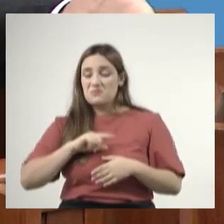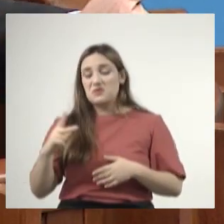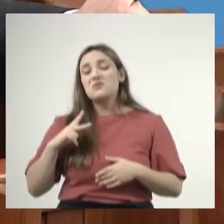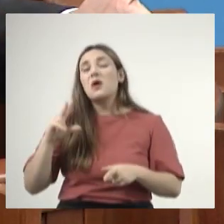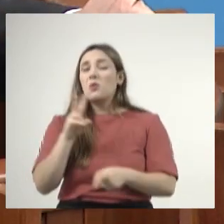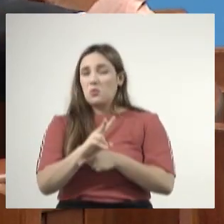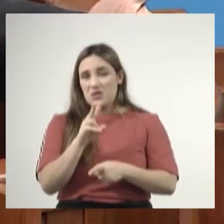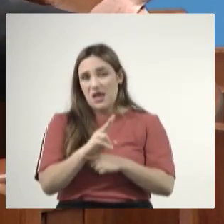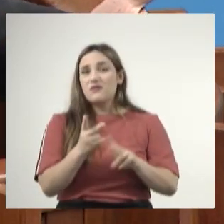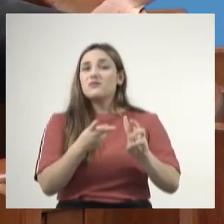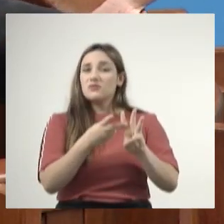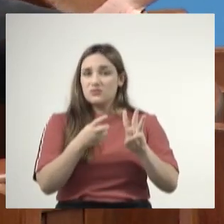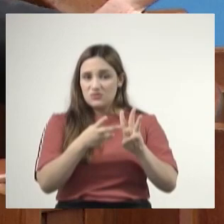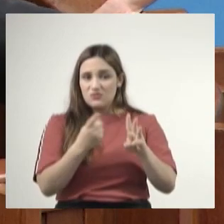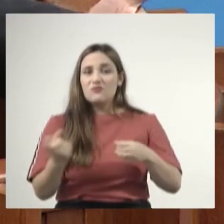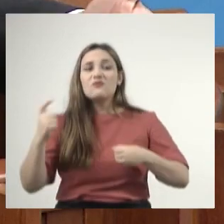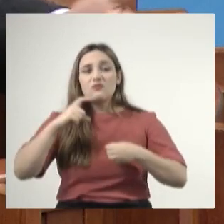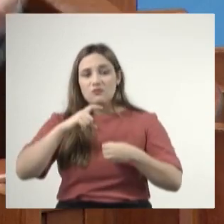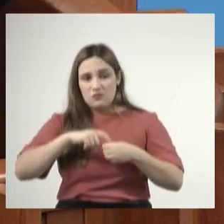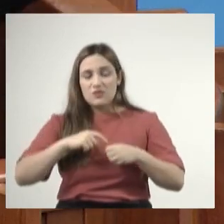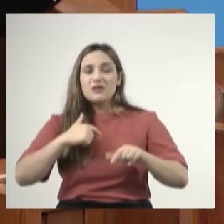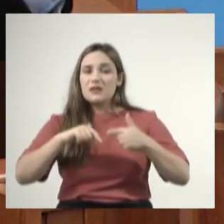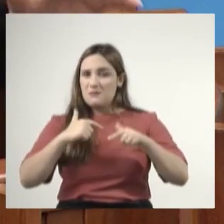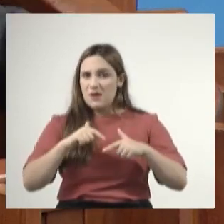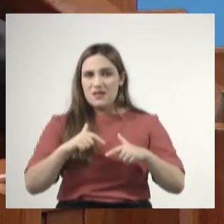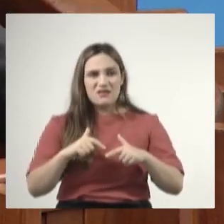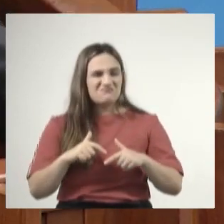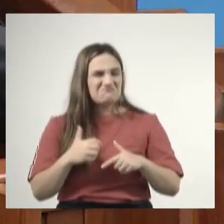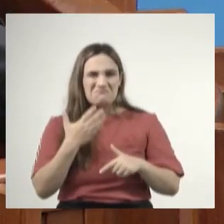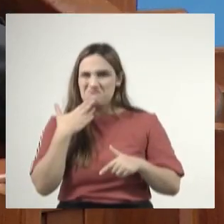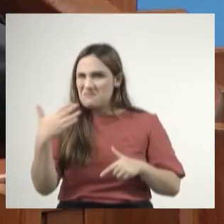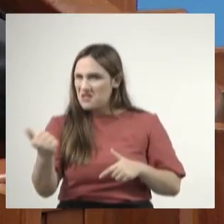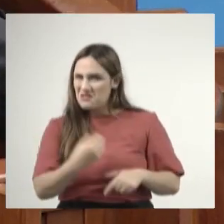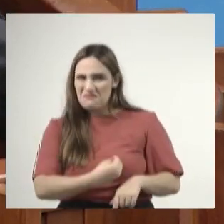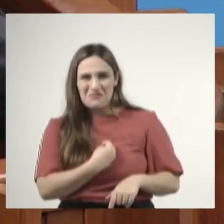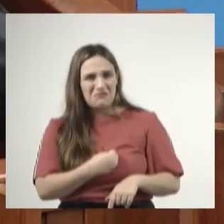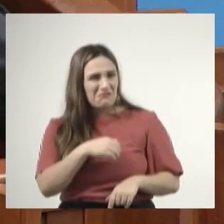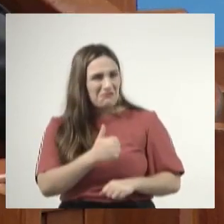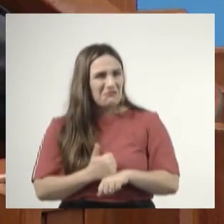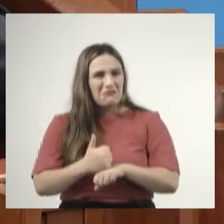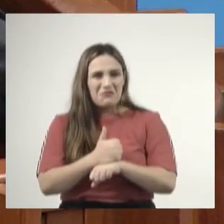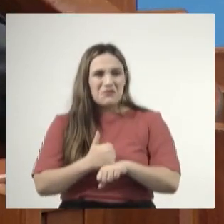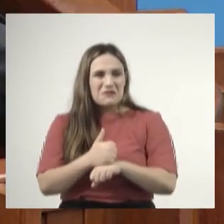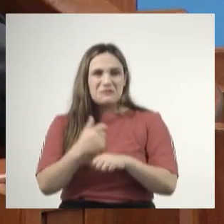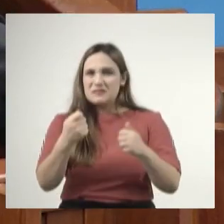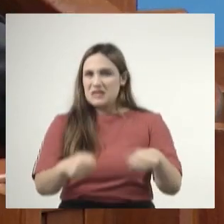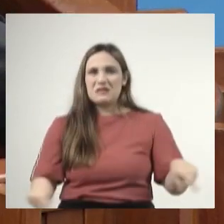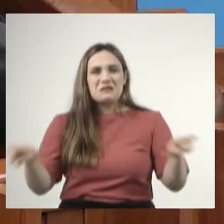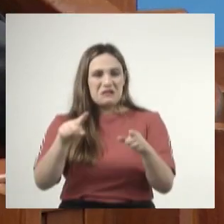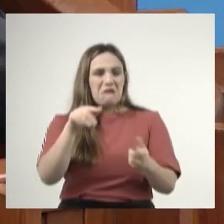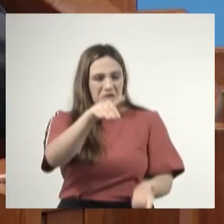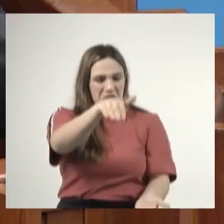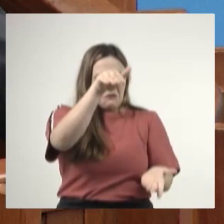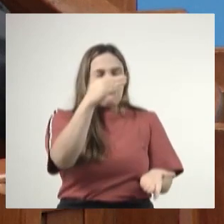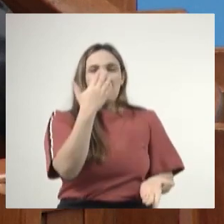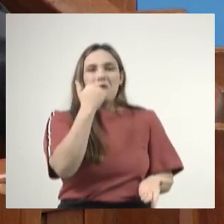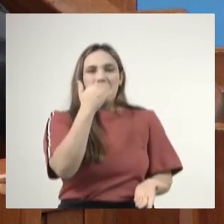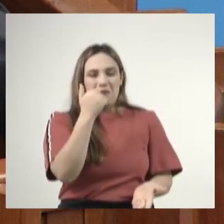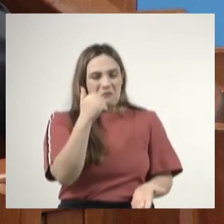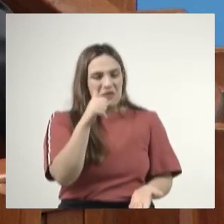e inserir os índios no setor produtivo, os índios viveriam muito melhor. Eles não viveriam de cesta básica do governo federal e